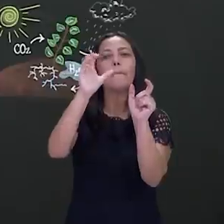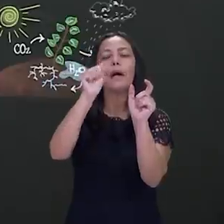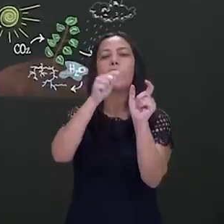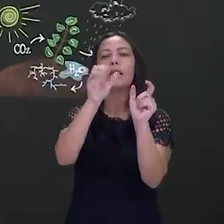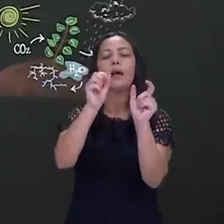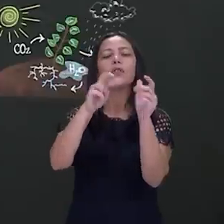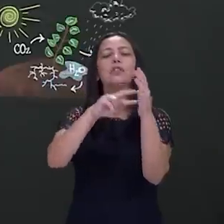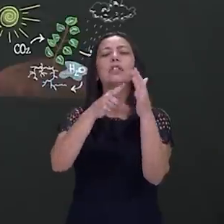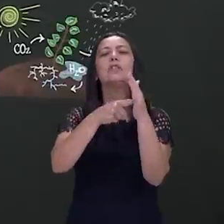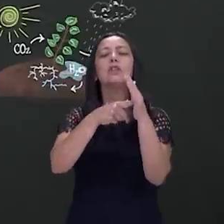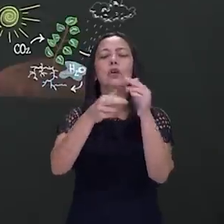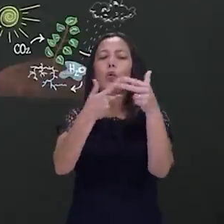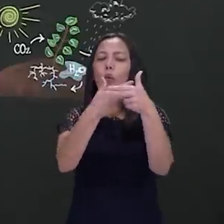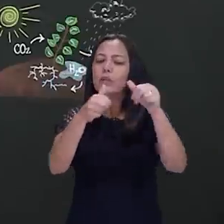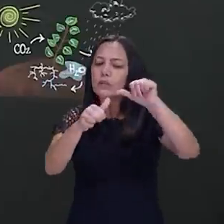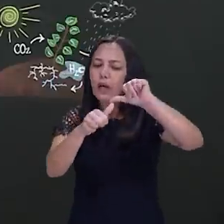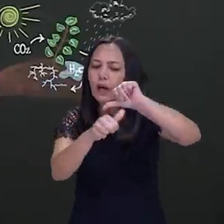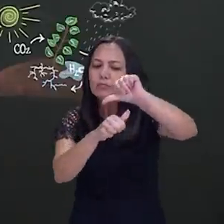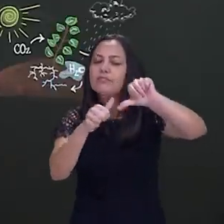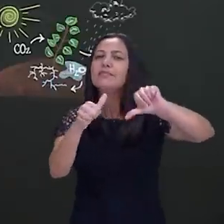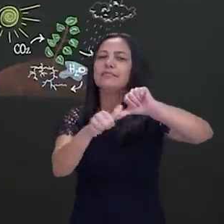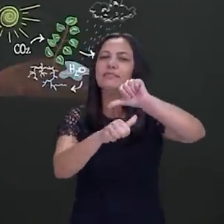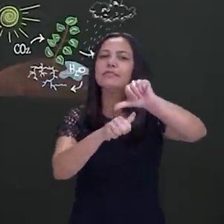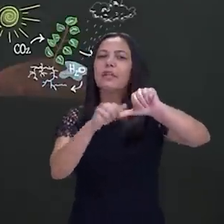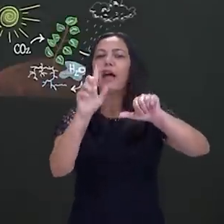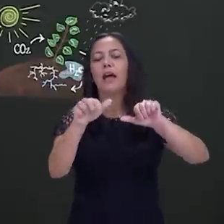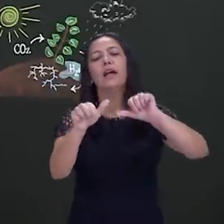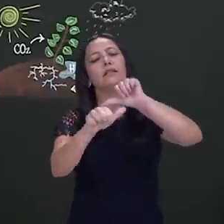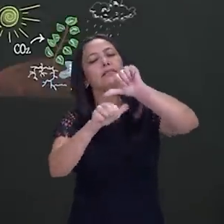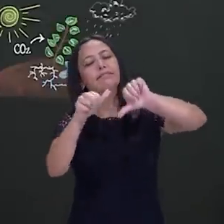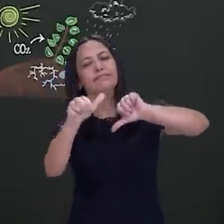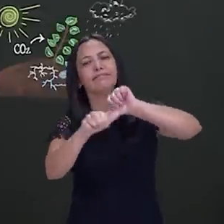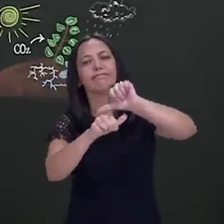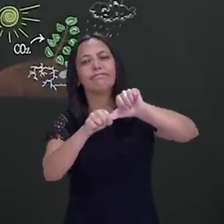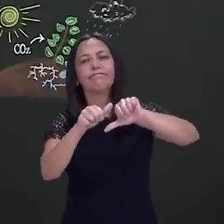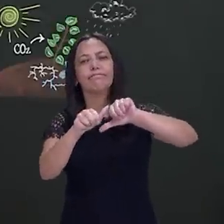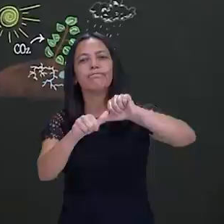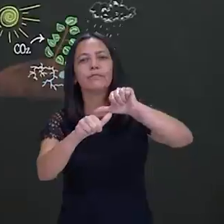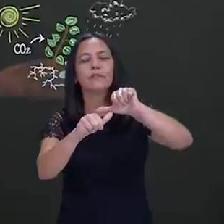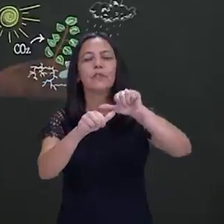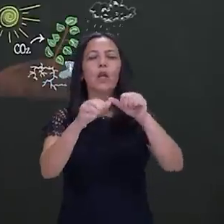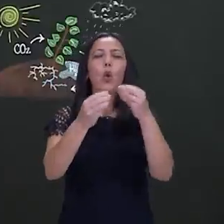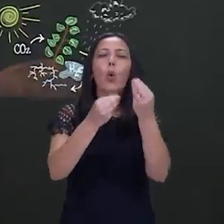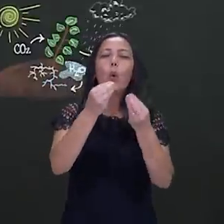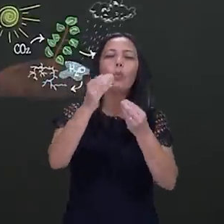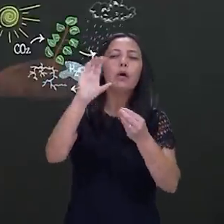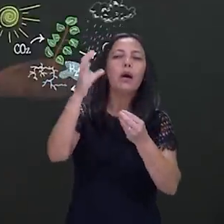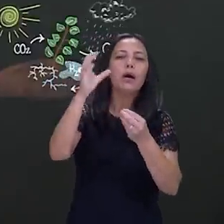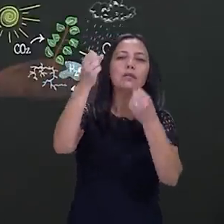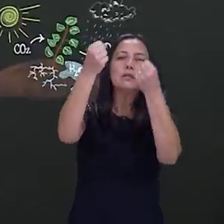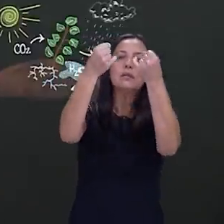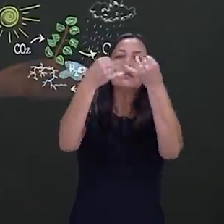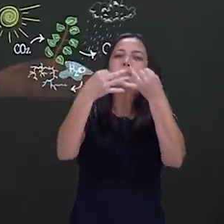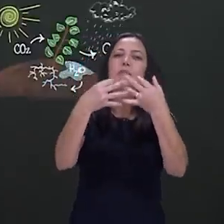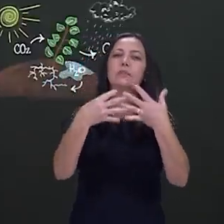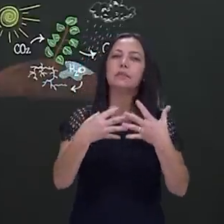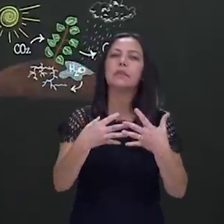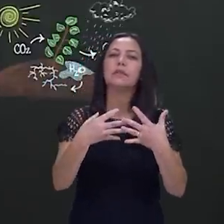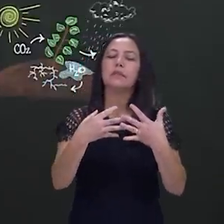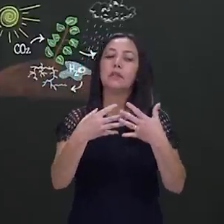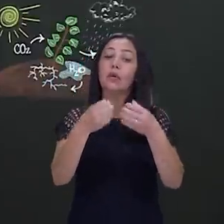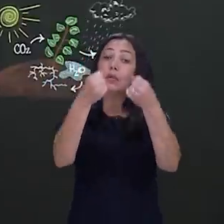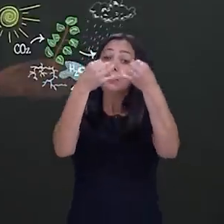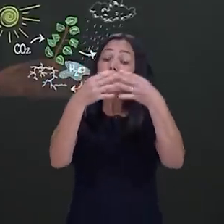Mudança, algo que está mudando. Isso realmente é se transformar. Mas quando a gente puxa para a ciência, como é que eu aplico isso? Quando eu falo de